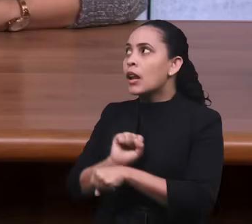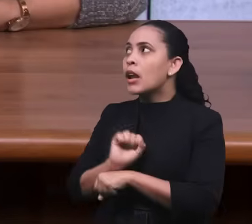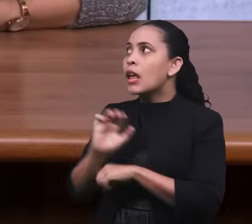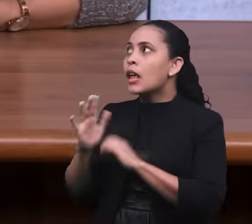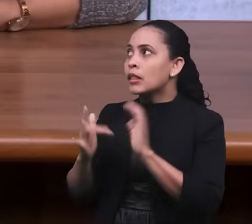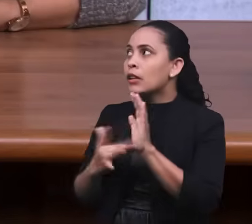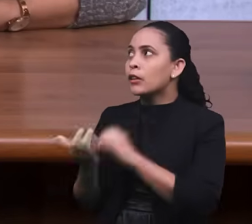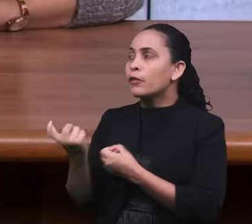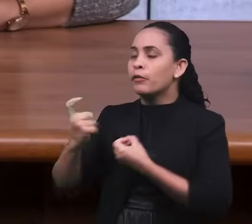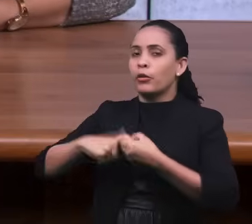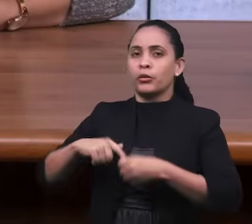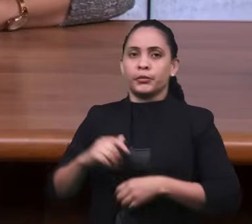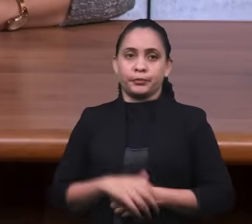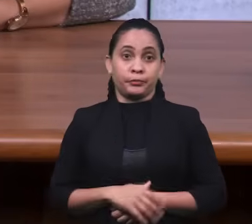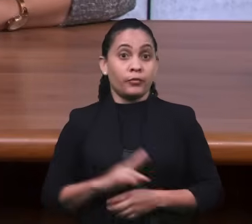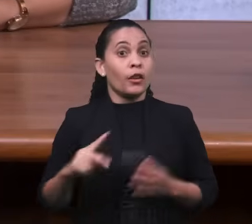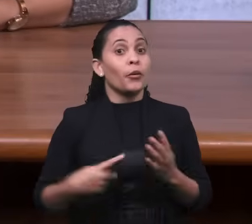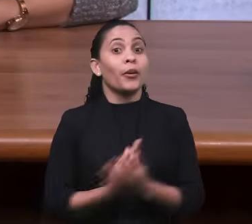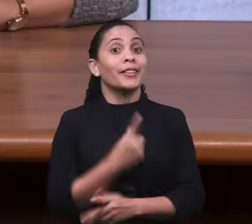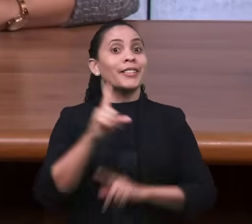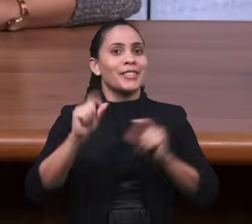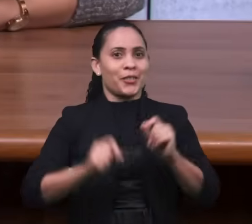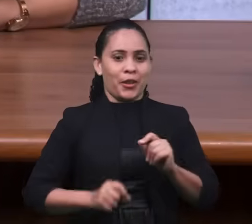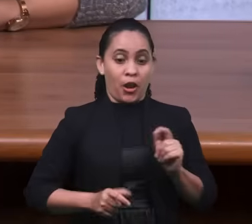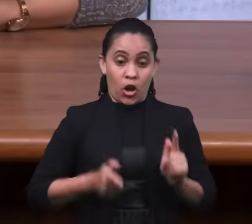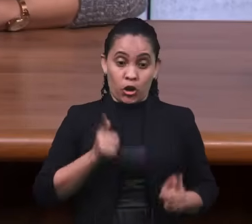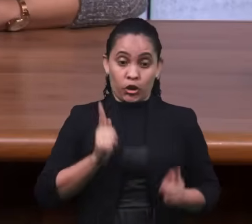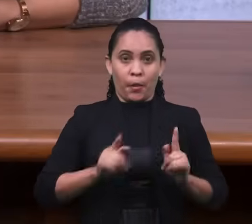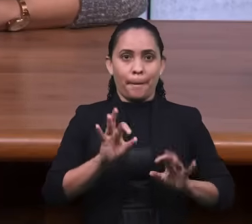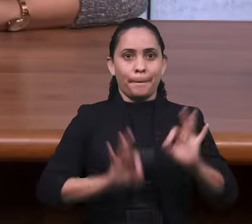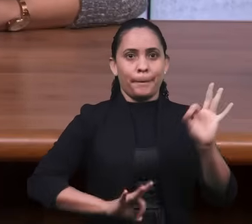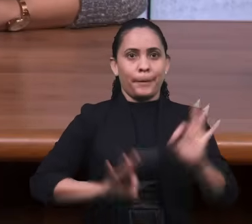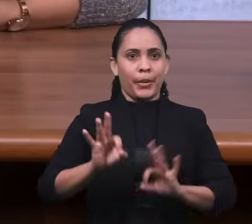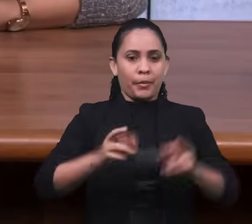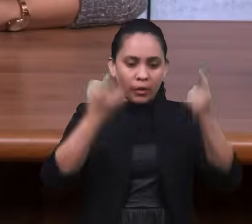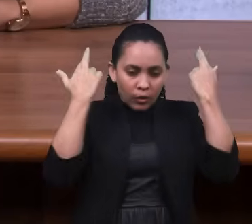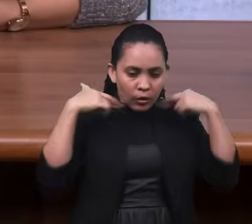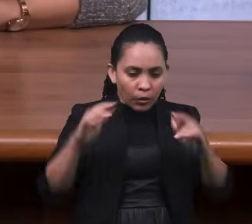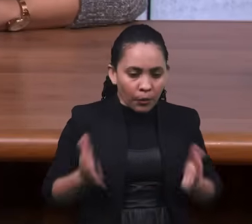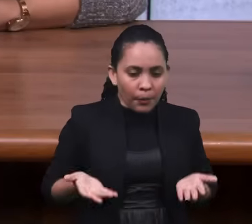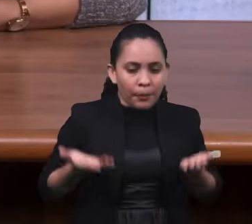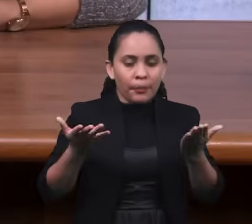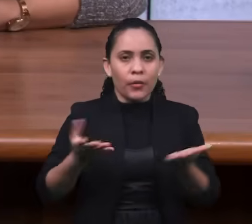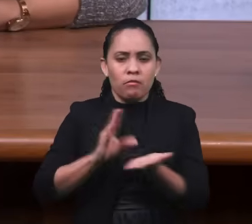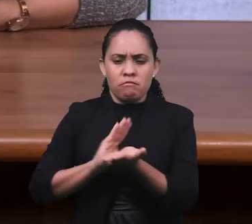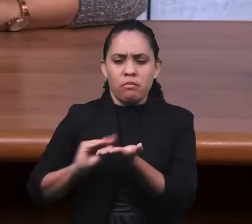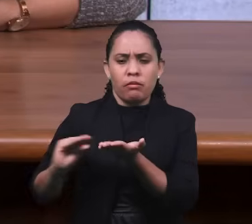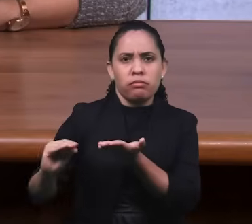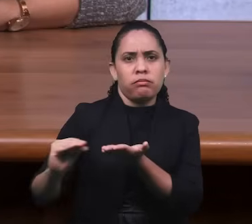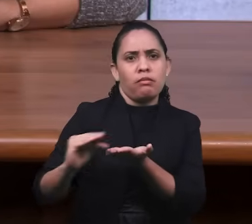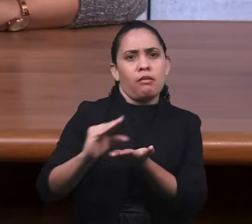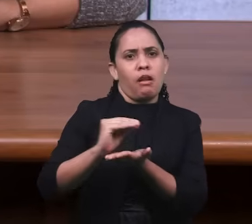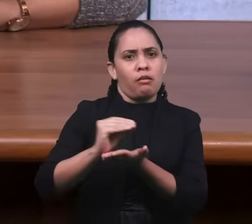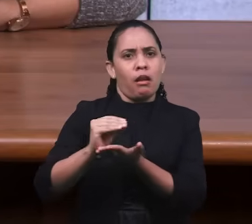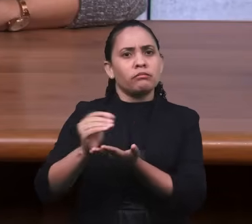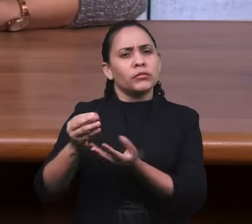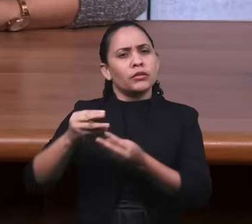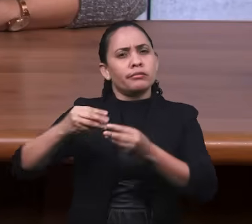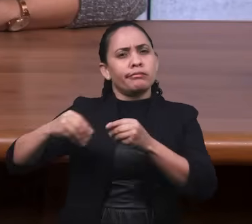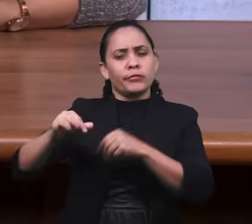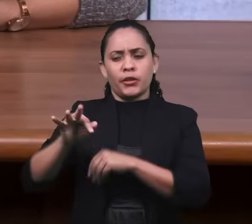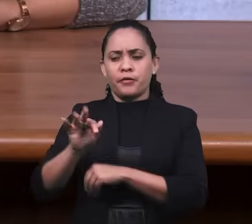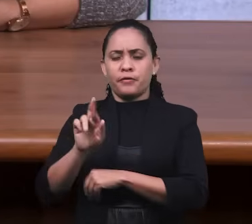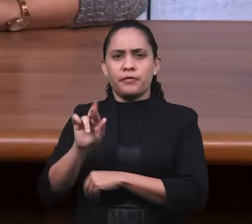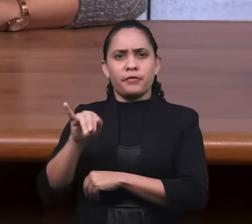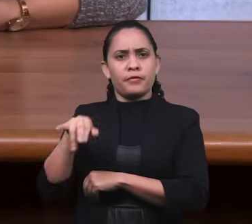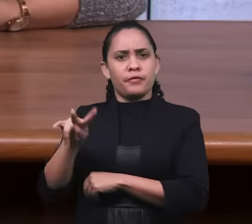voltes. E entrou Gideão e preparou um cabrito e bolos asmos de um efa de farinha. A carne